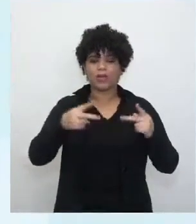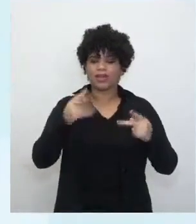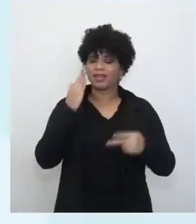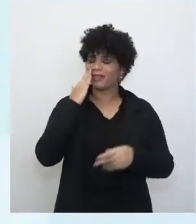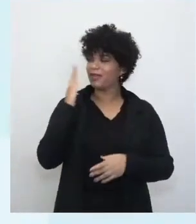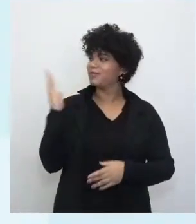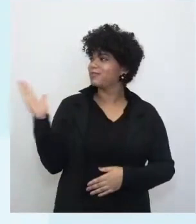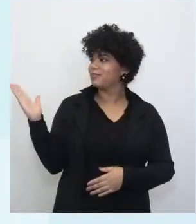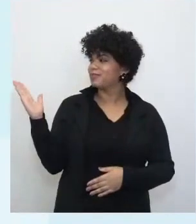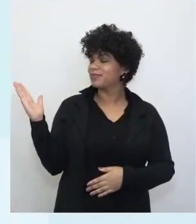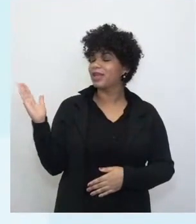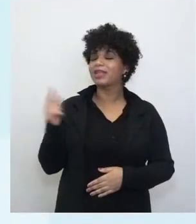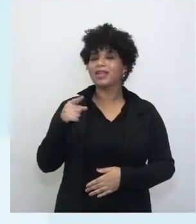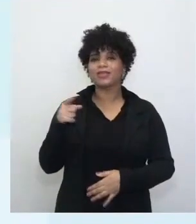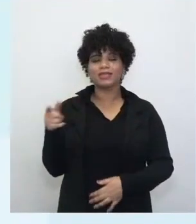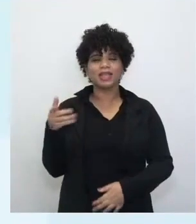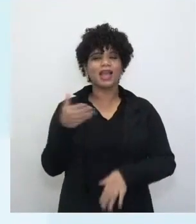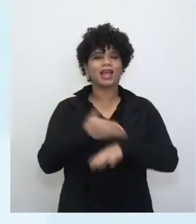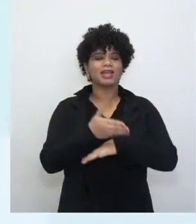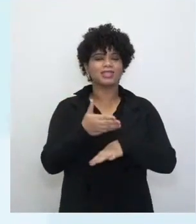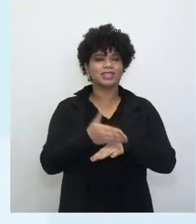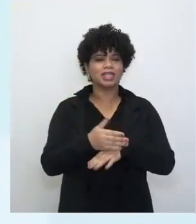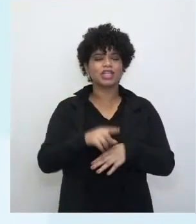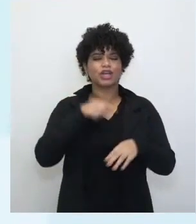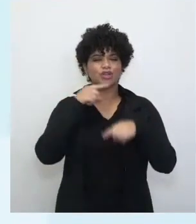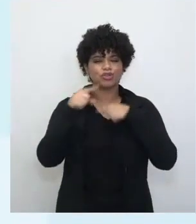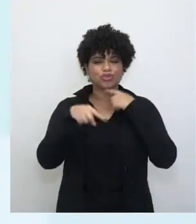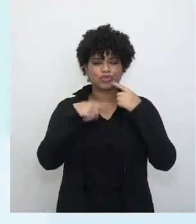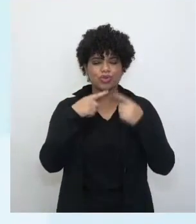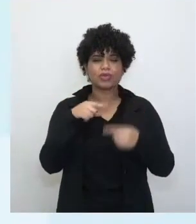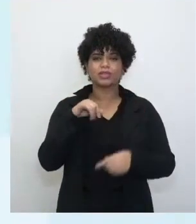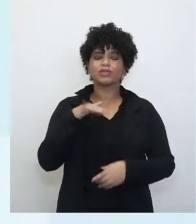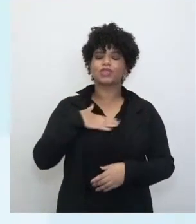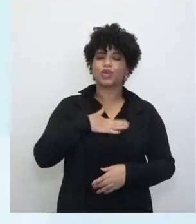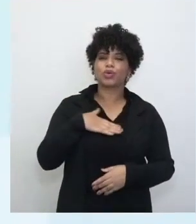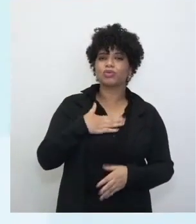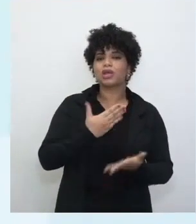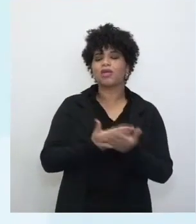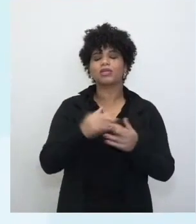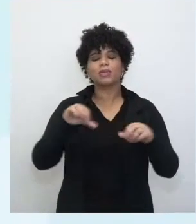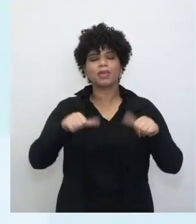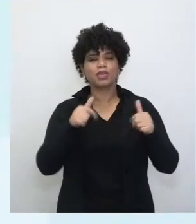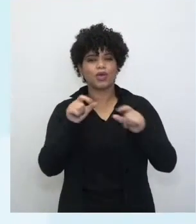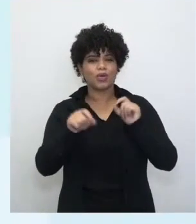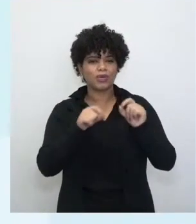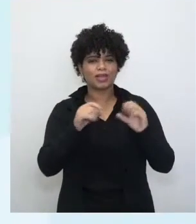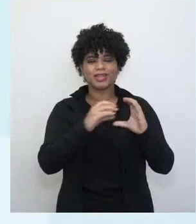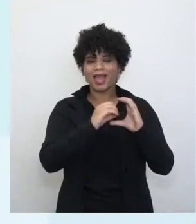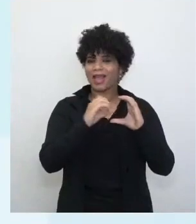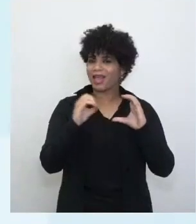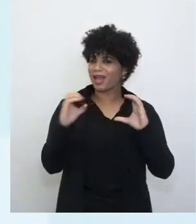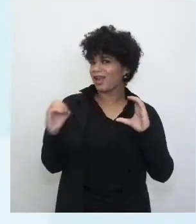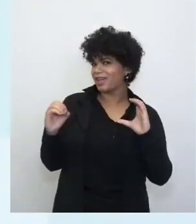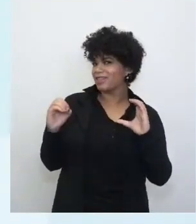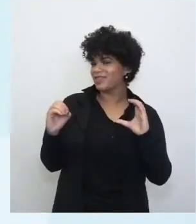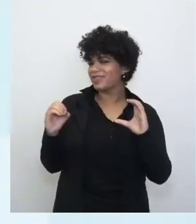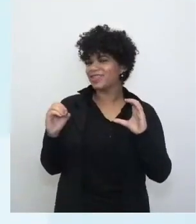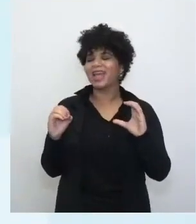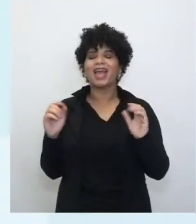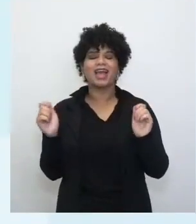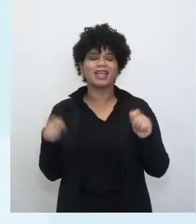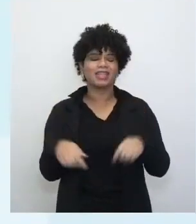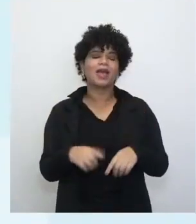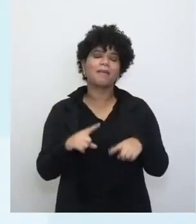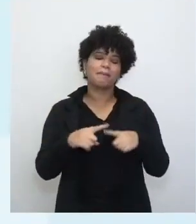eles. Quem quiser entrar lá, diga sua dúvida, diga se você gostou da aula, o que pode melhorar, mandem carinhas felizes ou não. Mas eu